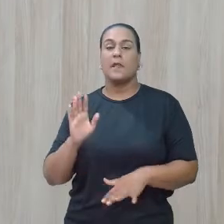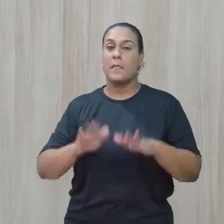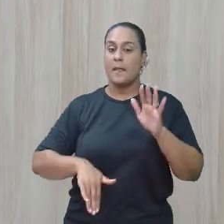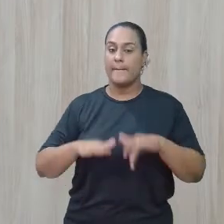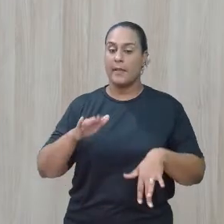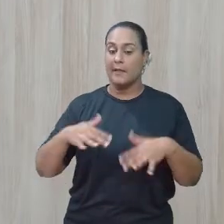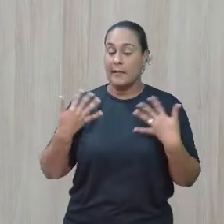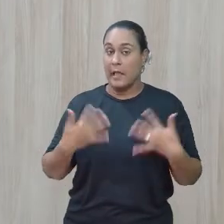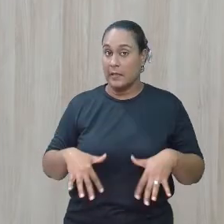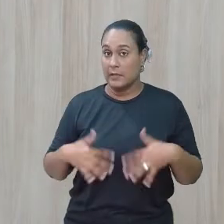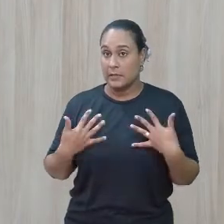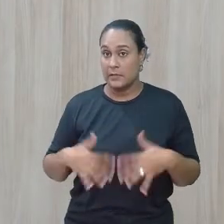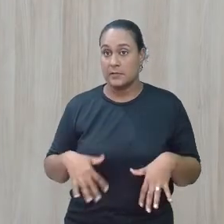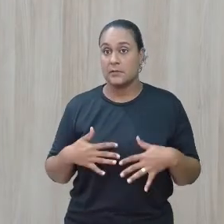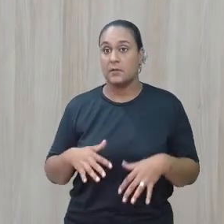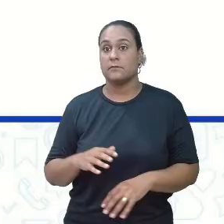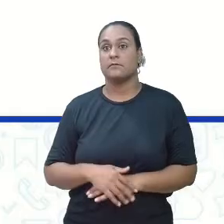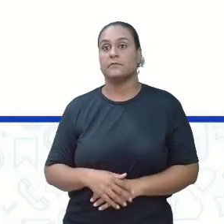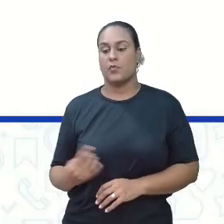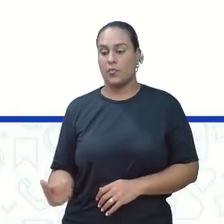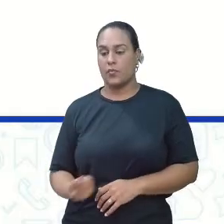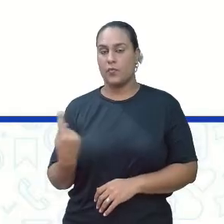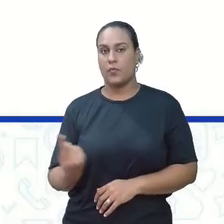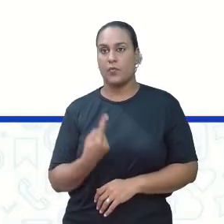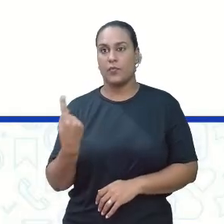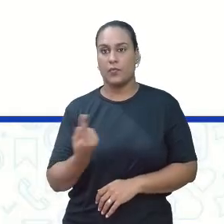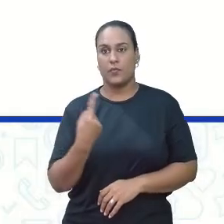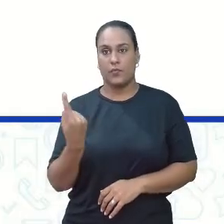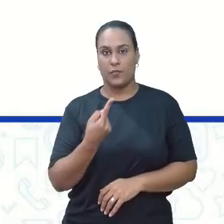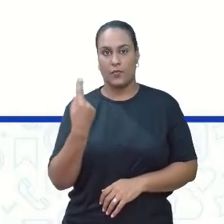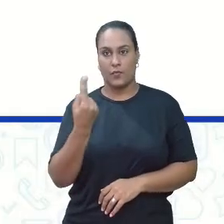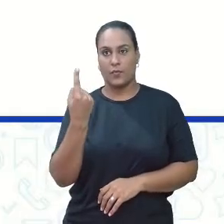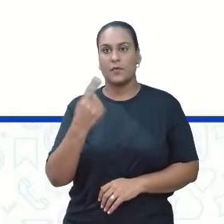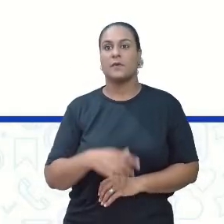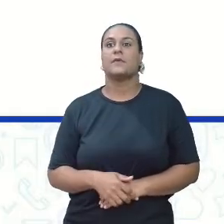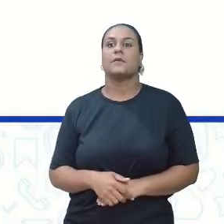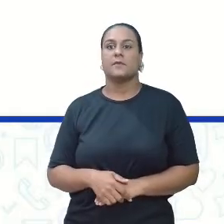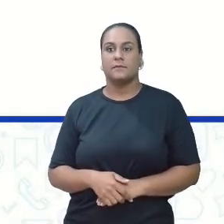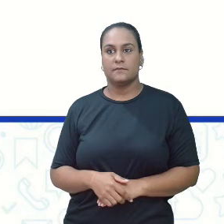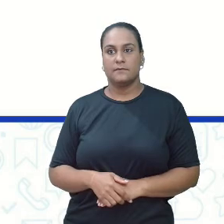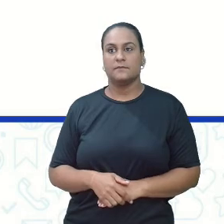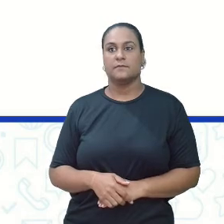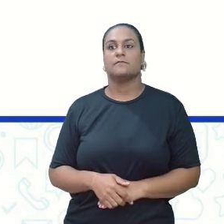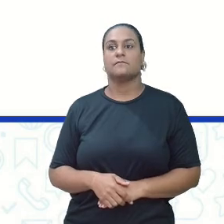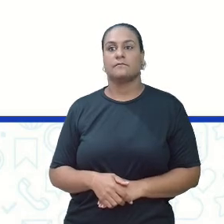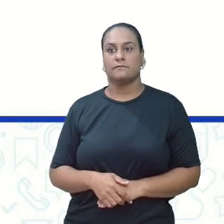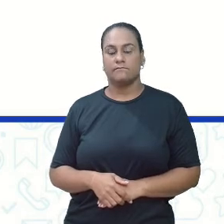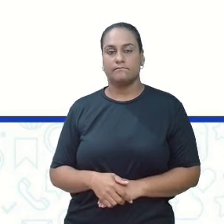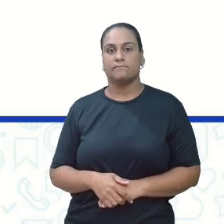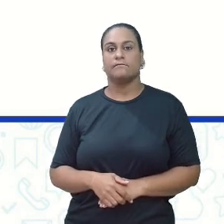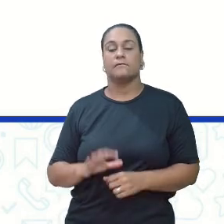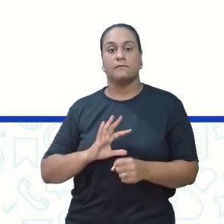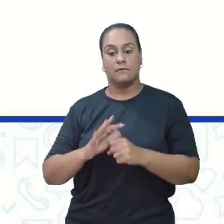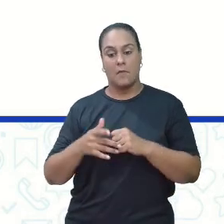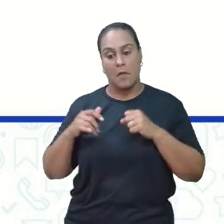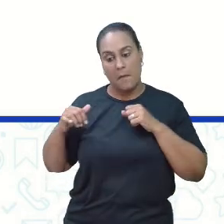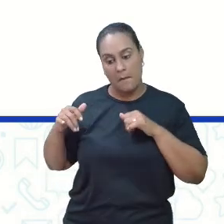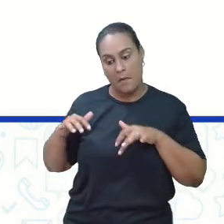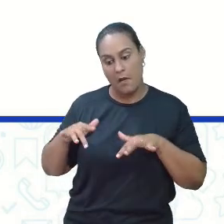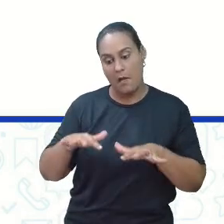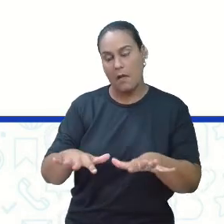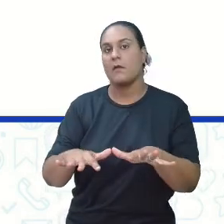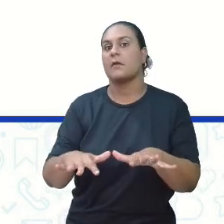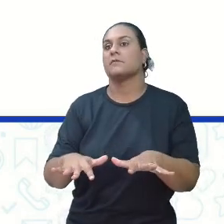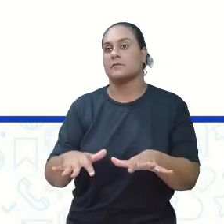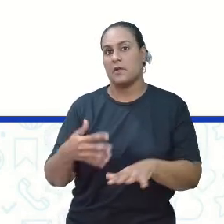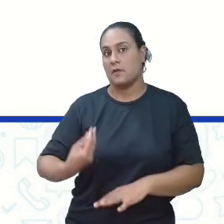então, há alguns fenômenos, né? Ciclone, que pode ocorrer, furacões, pandemias, né? A gente vive